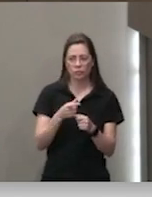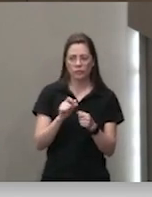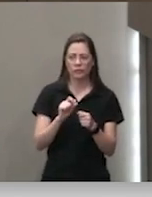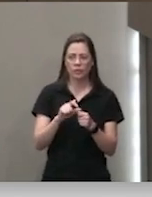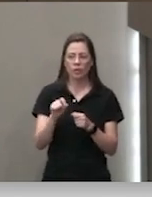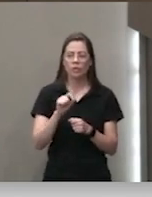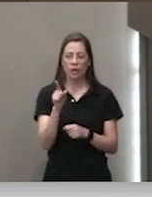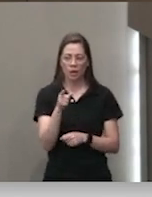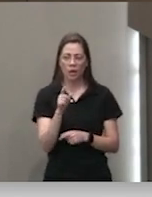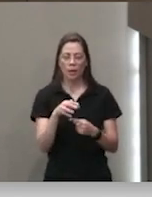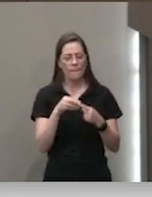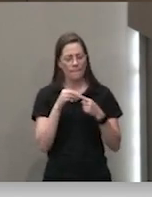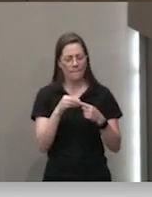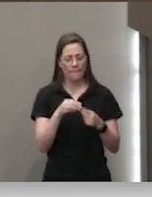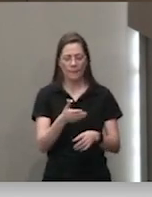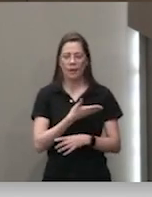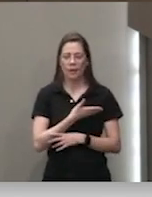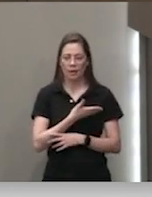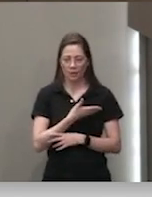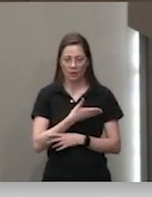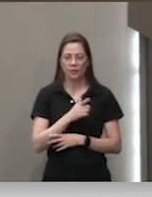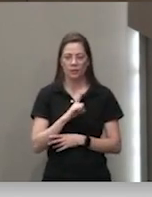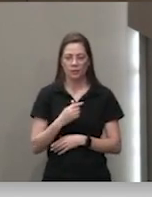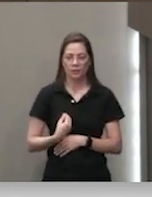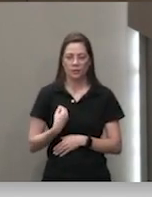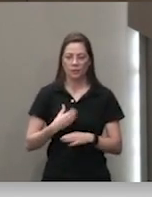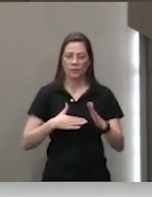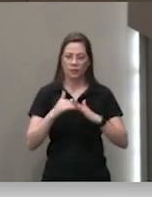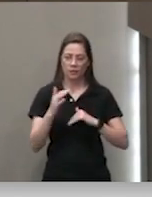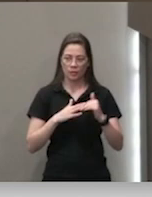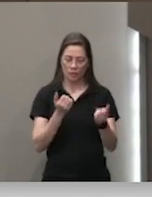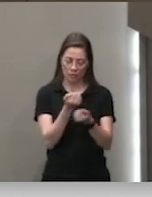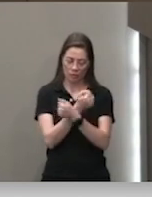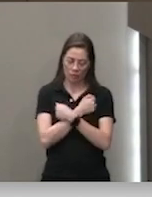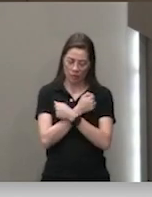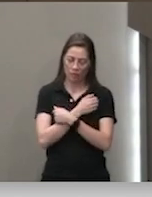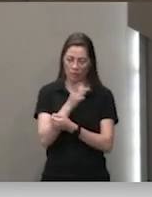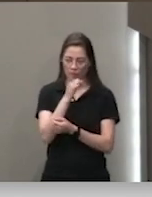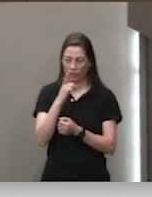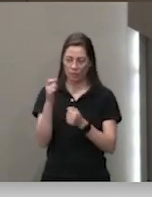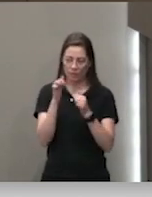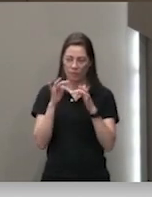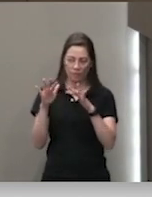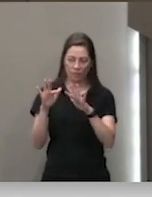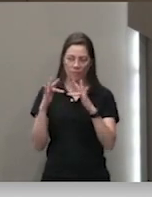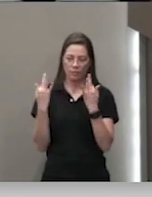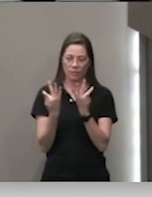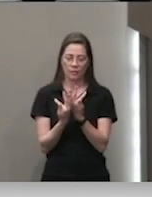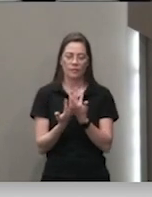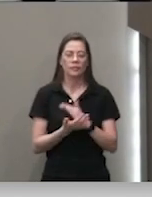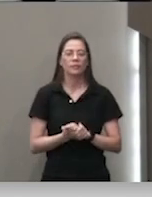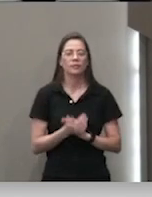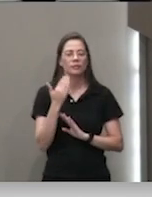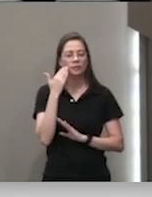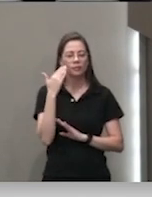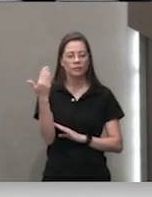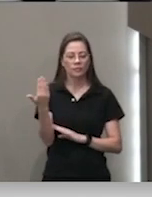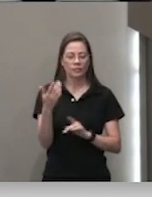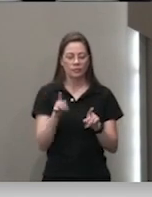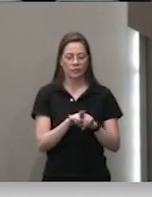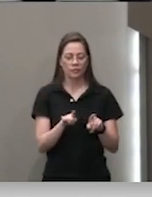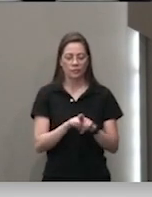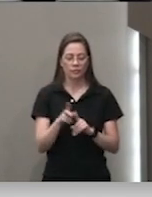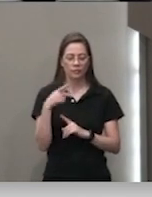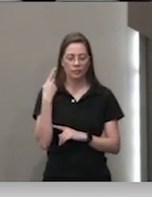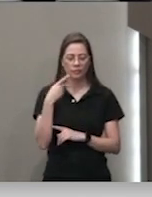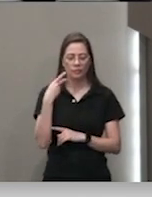é primordial, é a amizade que nós construímos aqui. Tá, meu irmão? Forte abraço, Deus abençoe você e tua família. Muito obrigado,